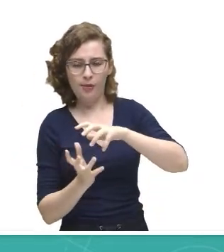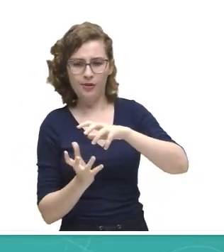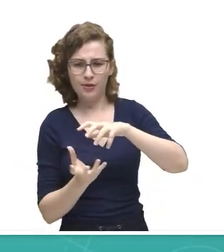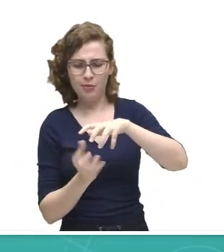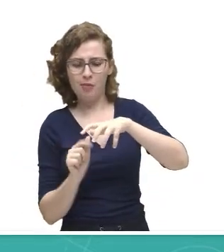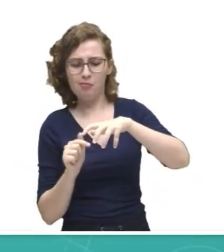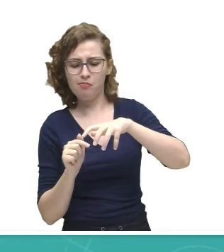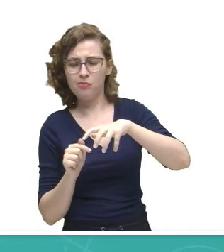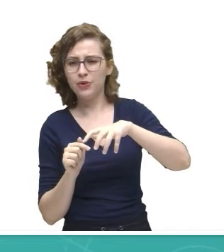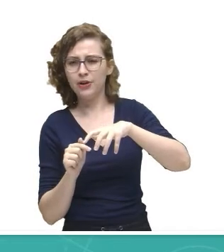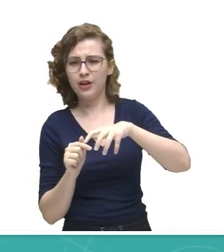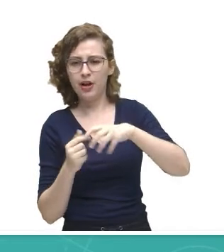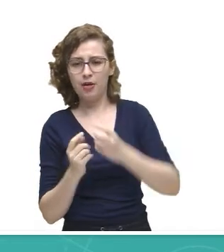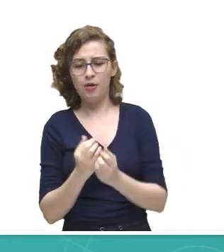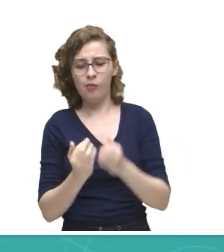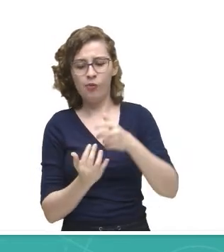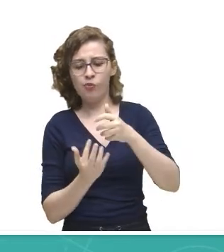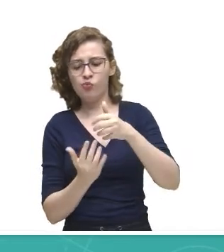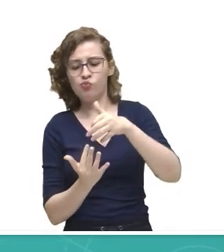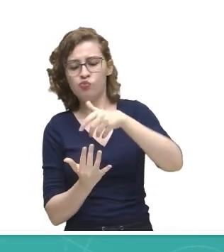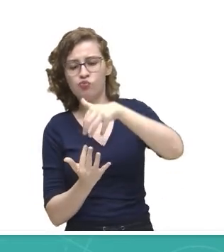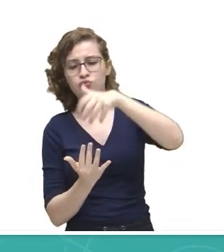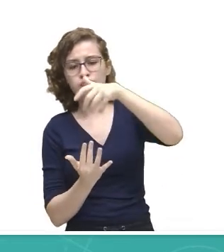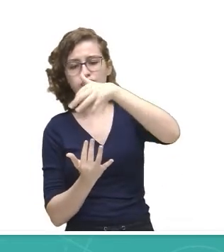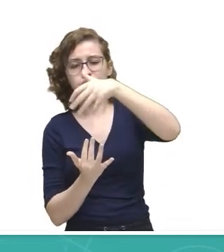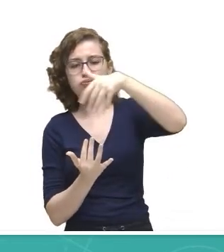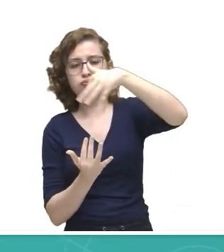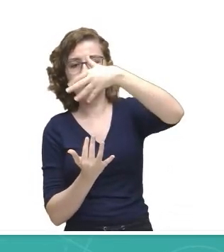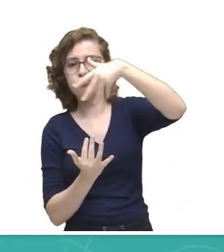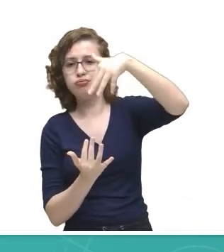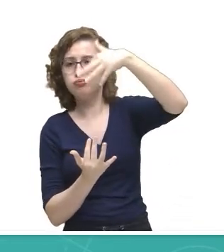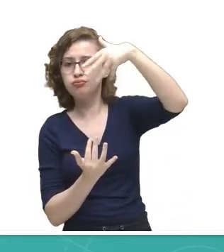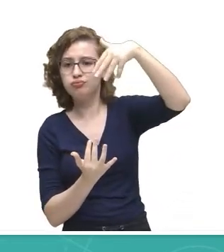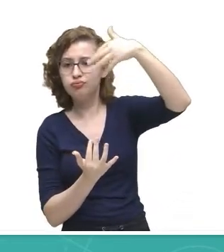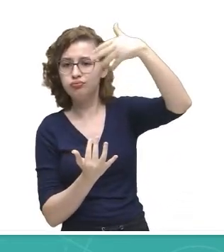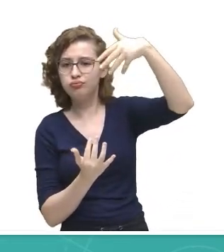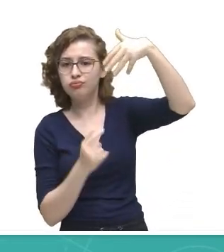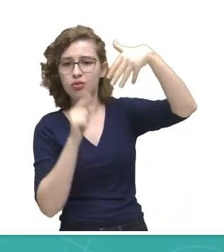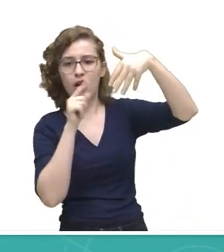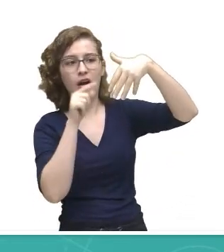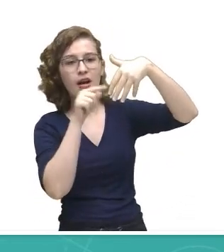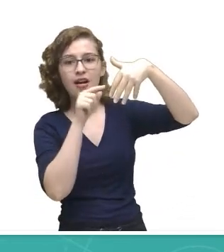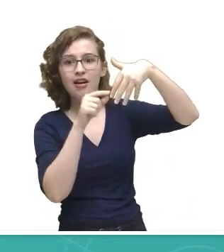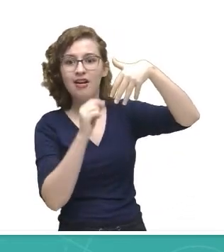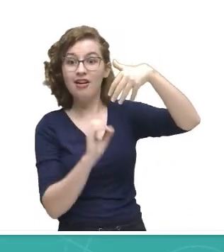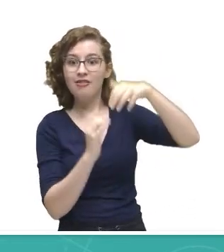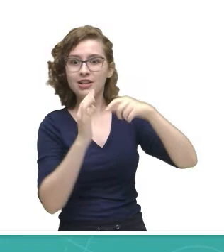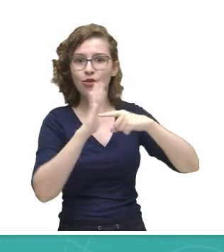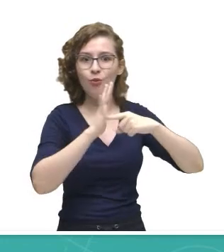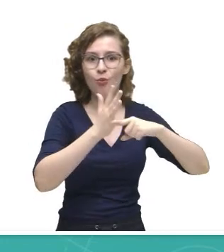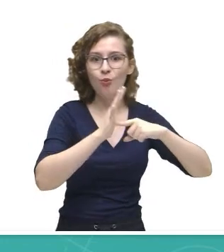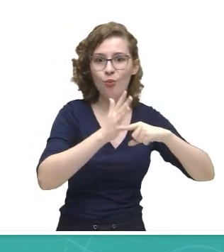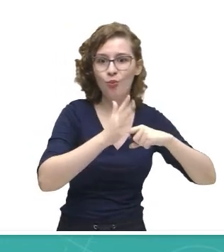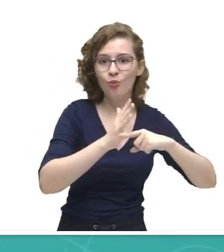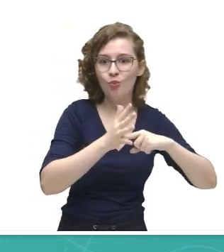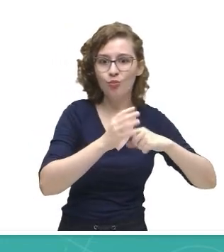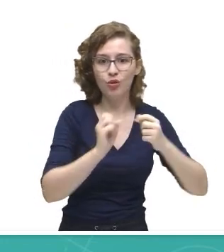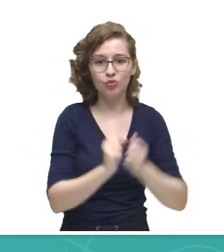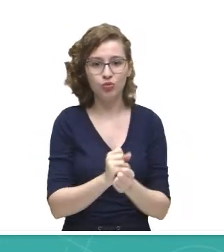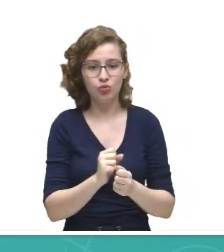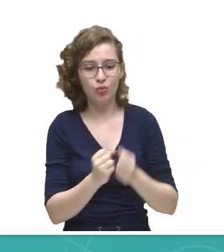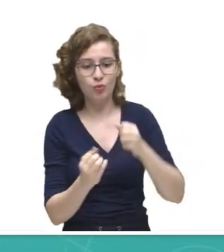é justamente a partir dessa máquina e desse vapor da água, que vai facilitar que surjam outras